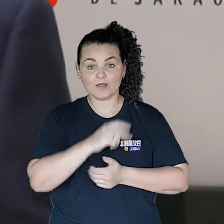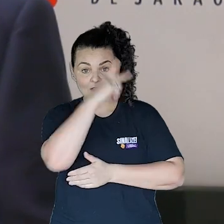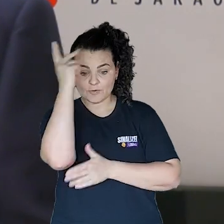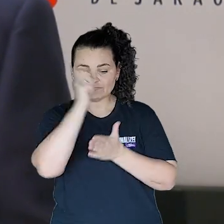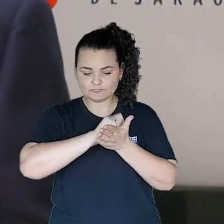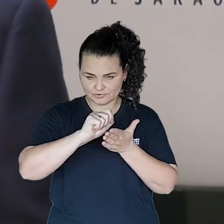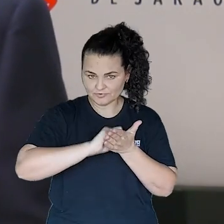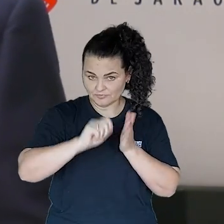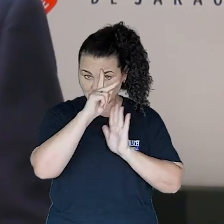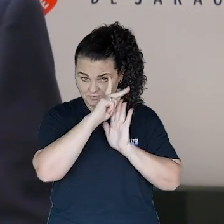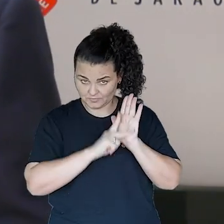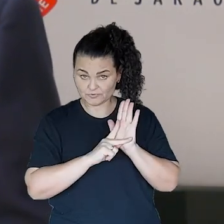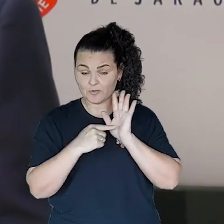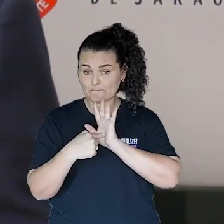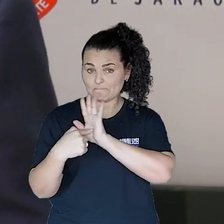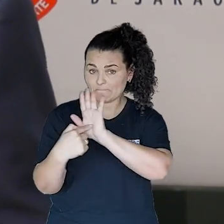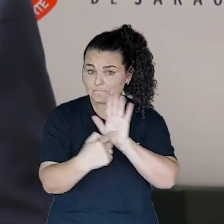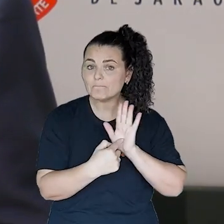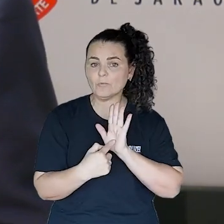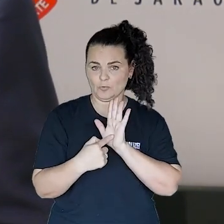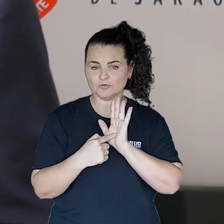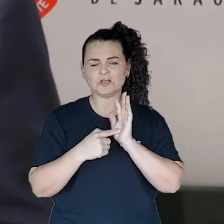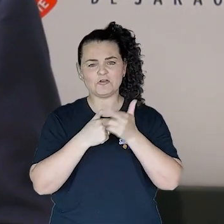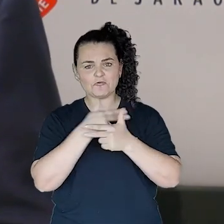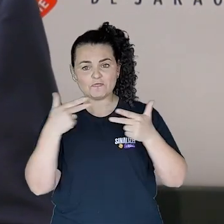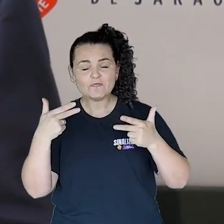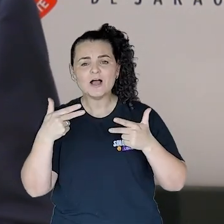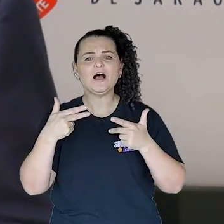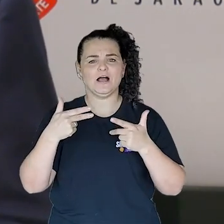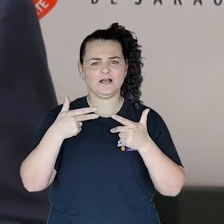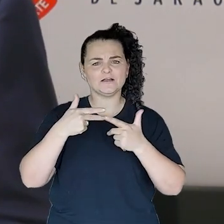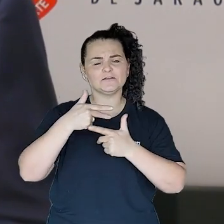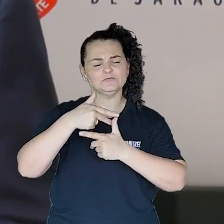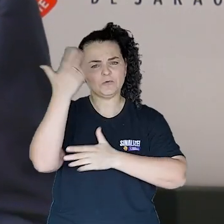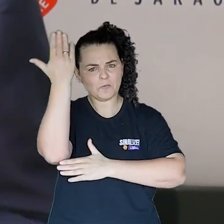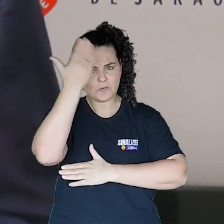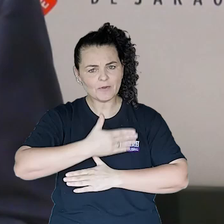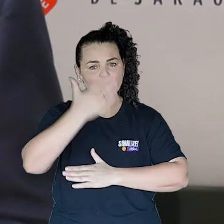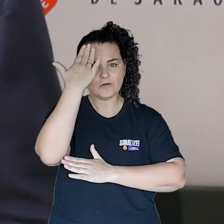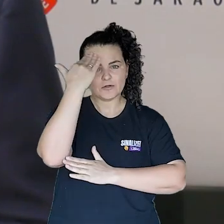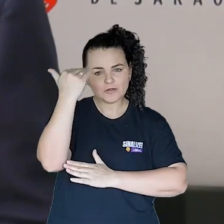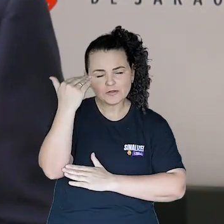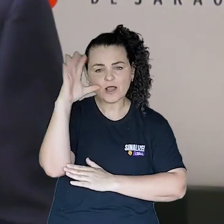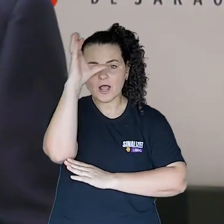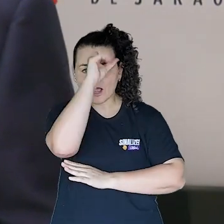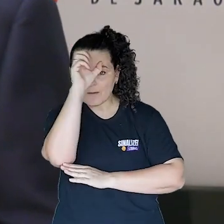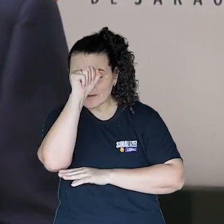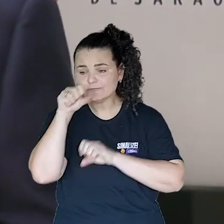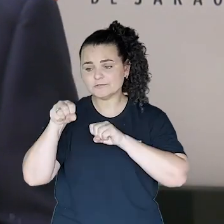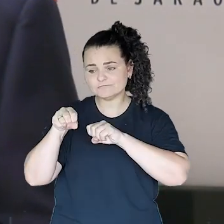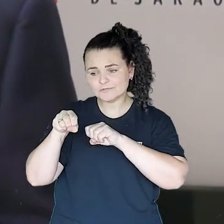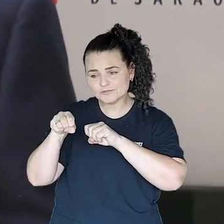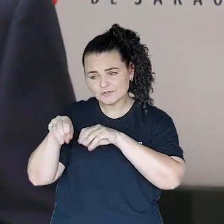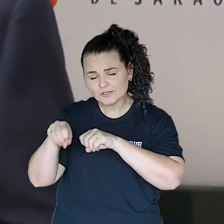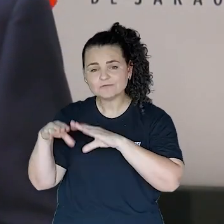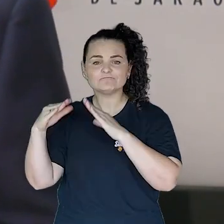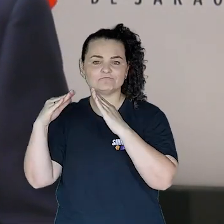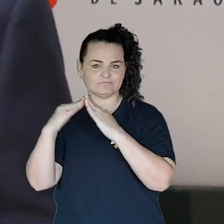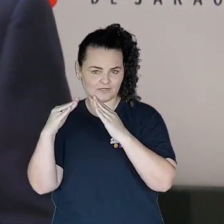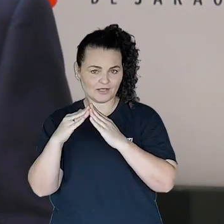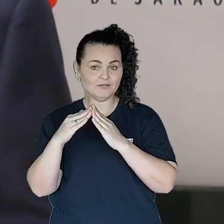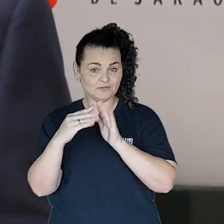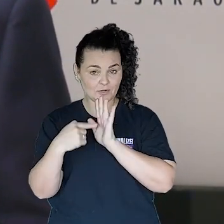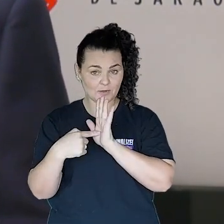os autores alertam que há também diversos casos comprovados de sucesso no aprendizado através de homeschooling